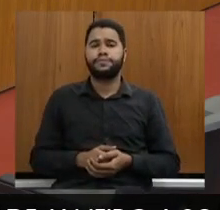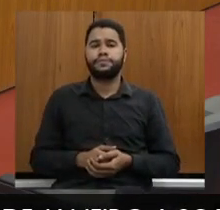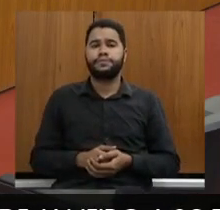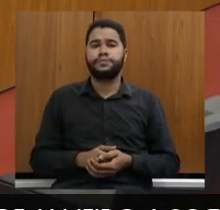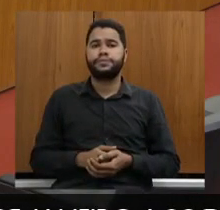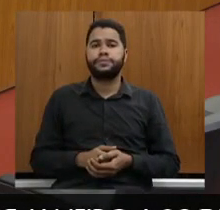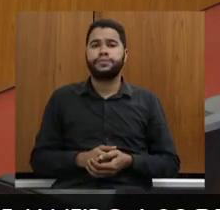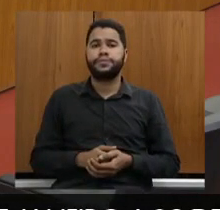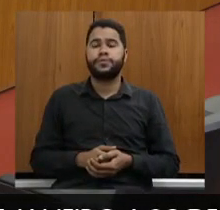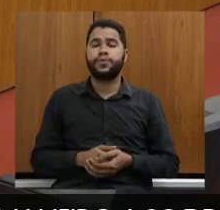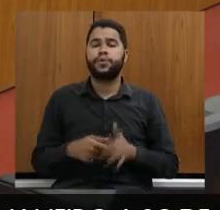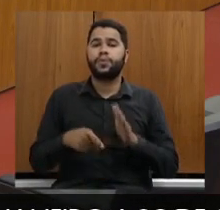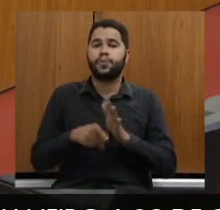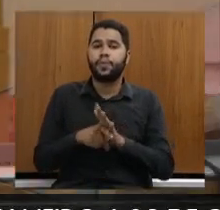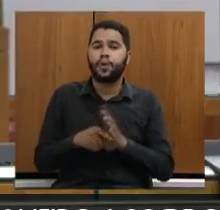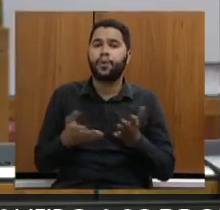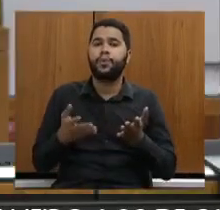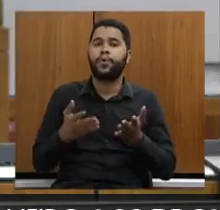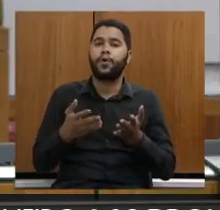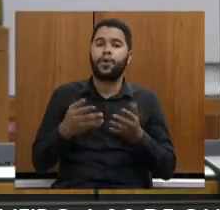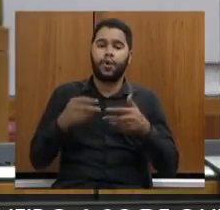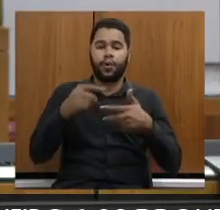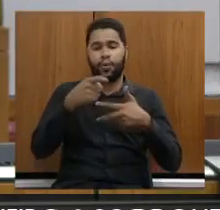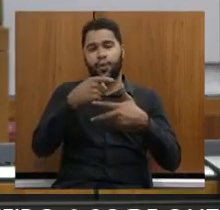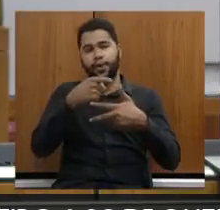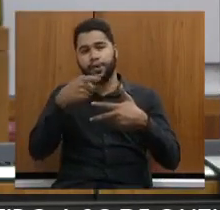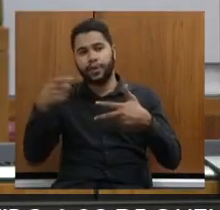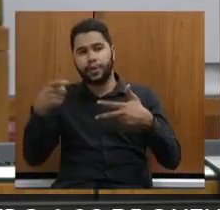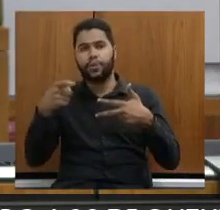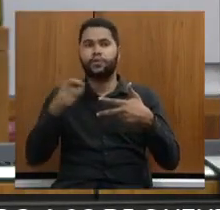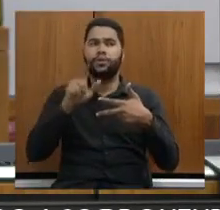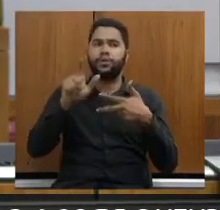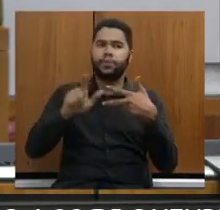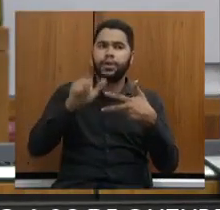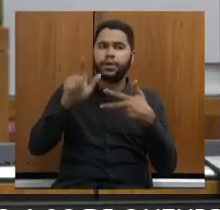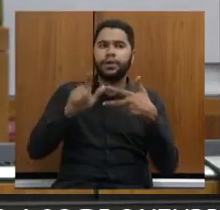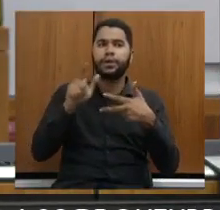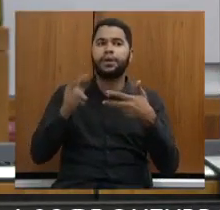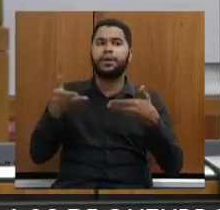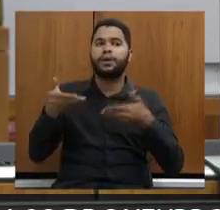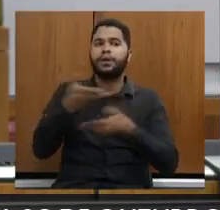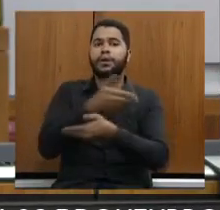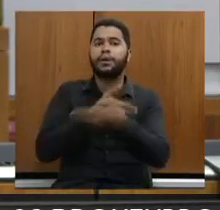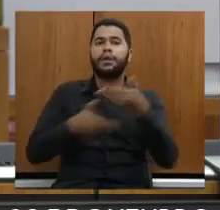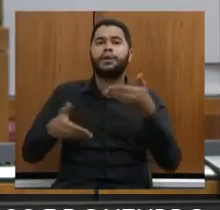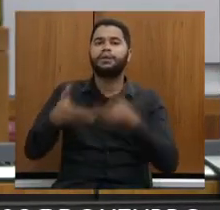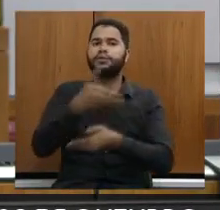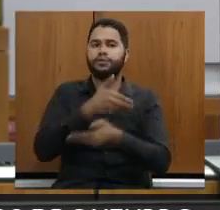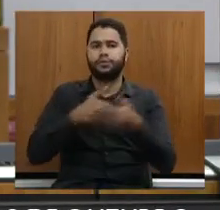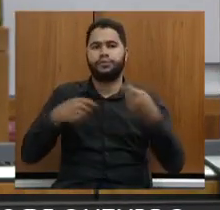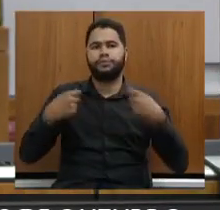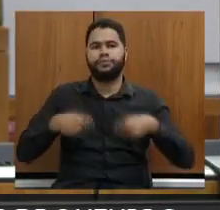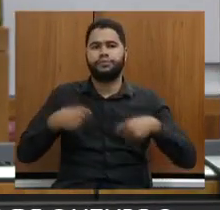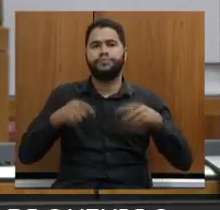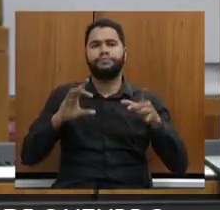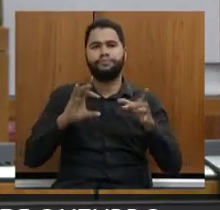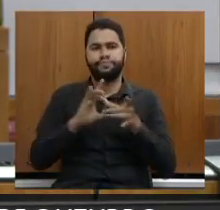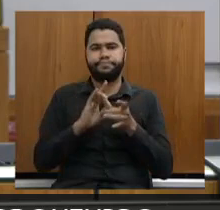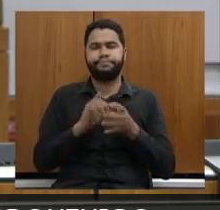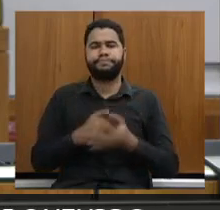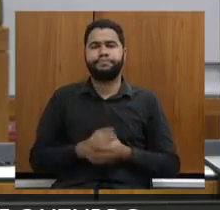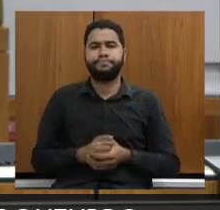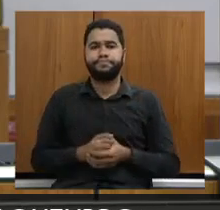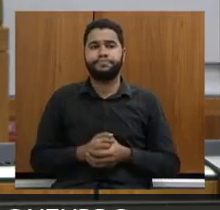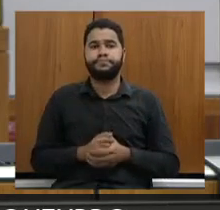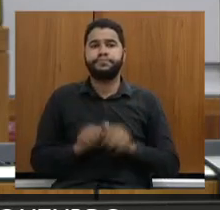um executivo o legislativo a gente só que essa relação ela tem que ser harmônica já sabe disso